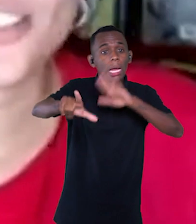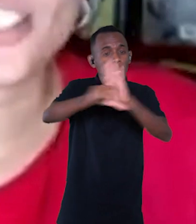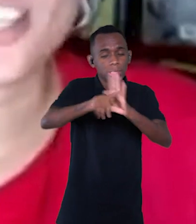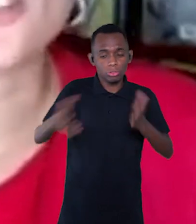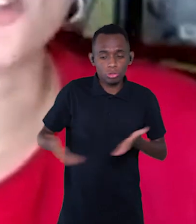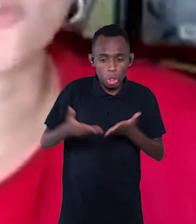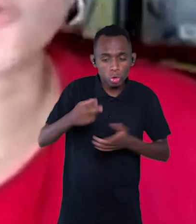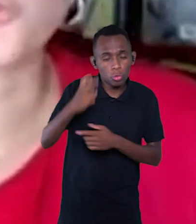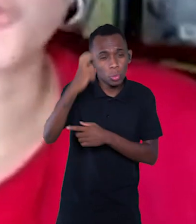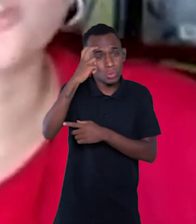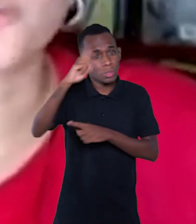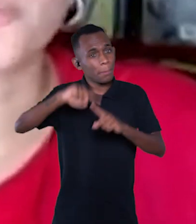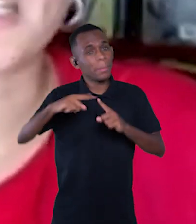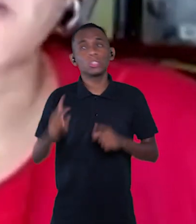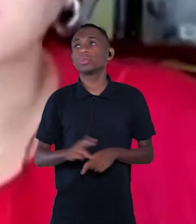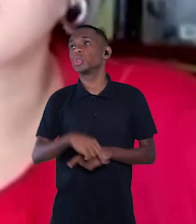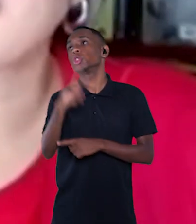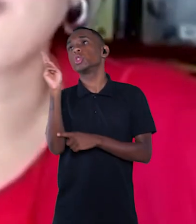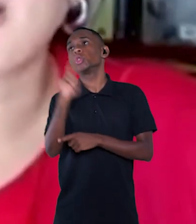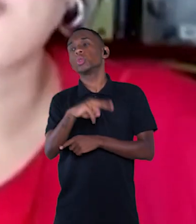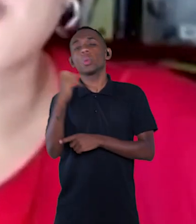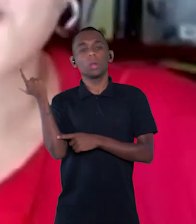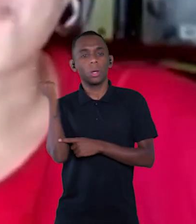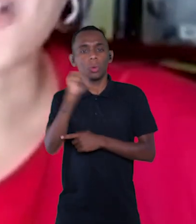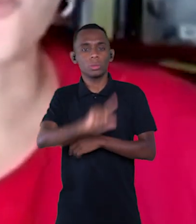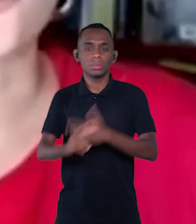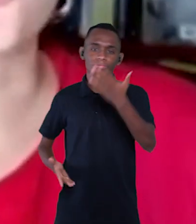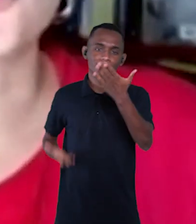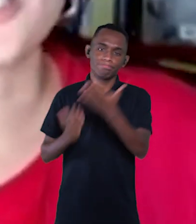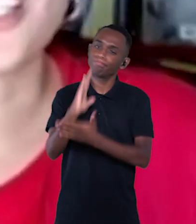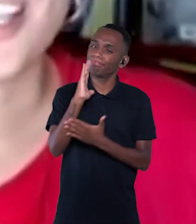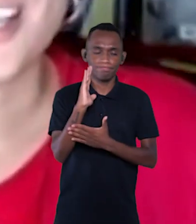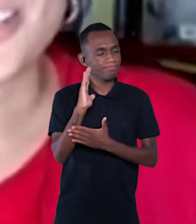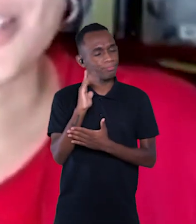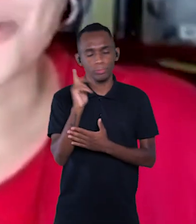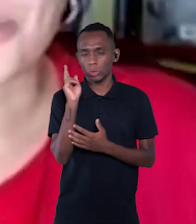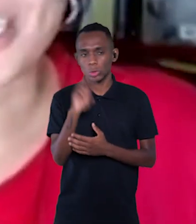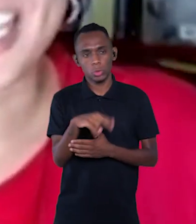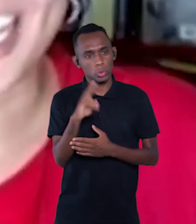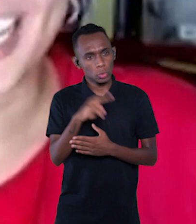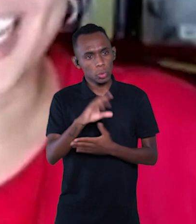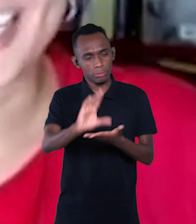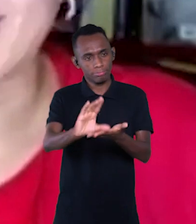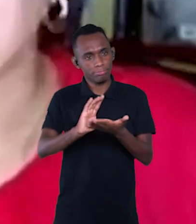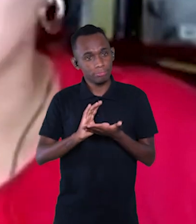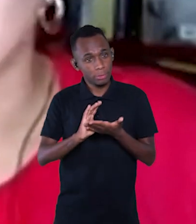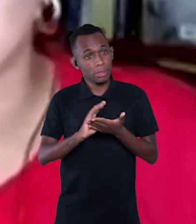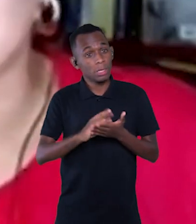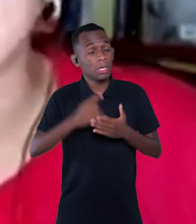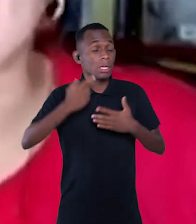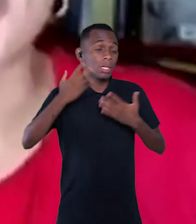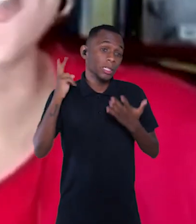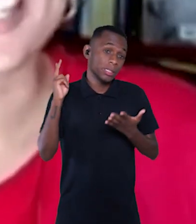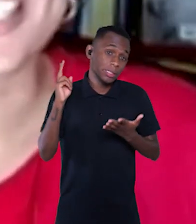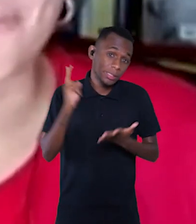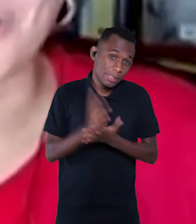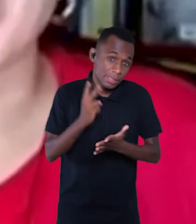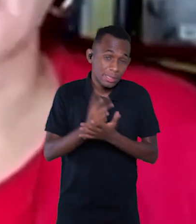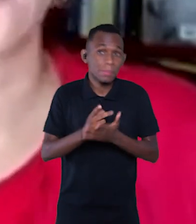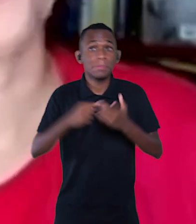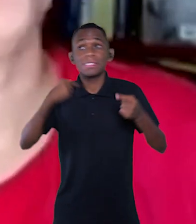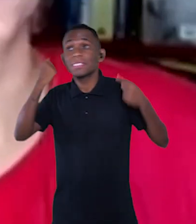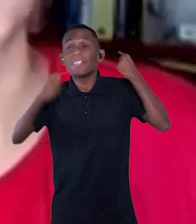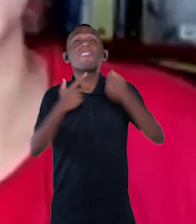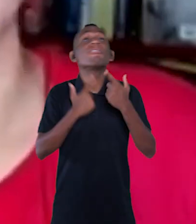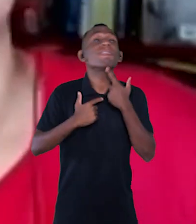acessar leis de incentivo à cultura e tudo mais, mas nunca tivemos a sorte de conseguir esses recursos. E a gente está sempre